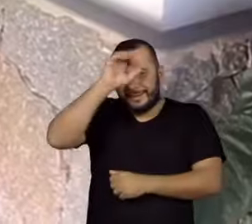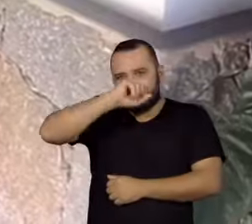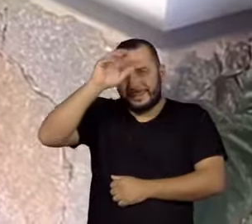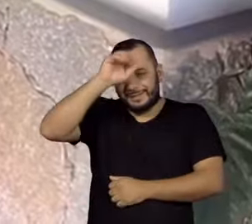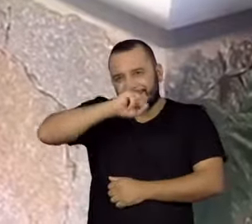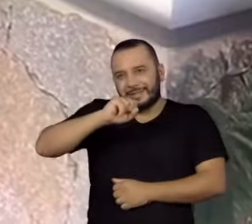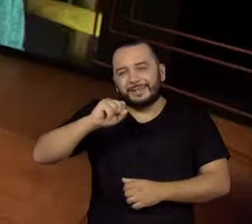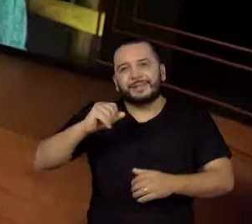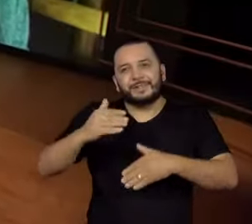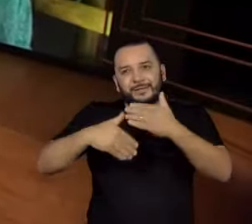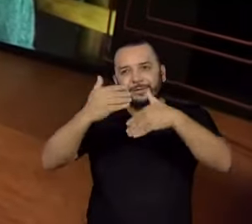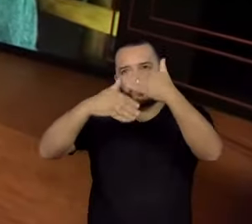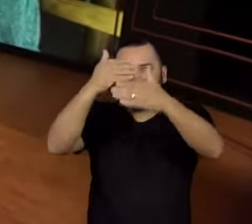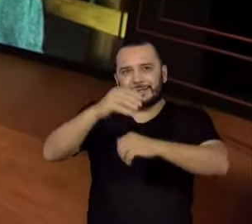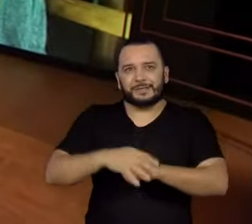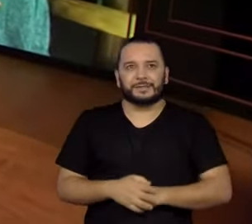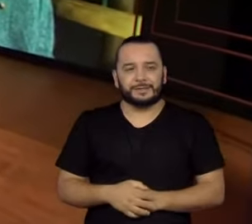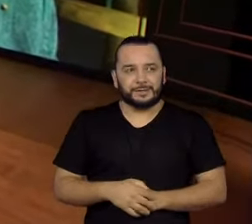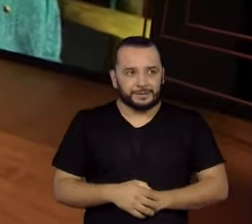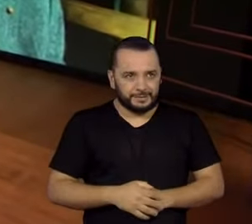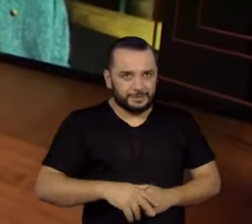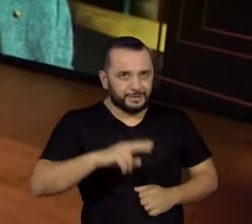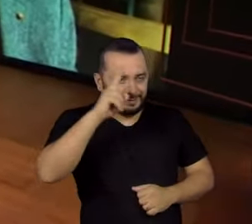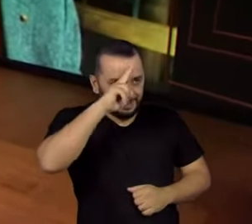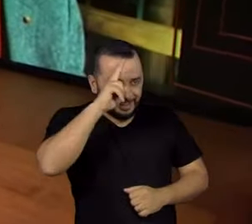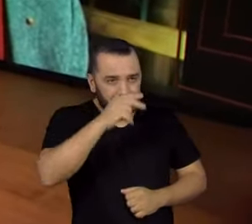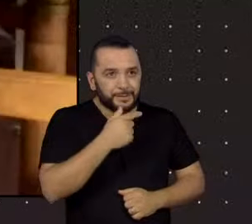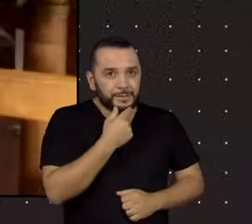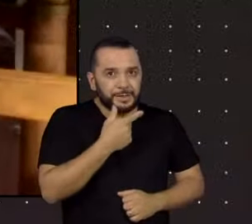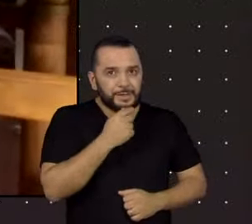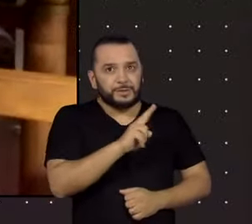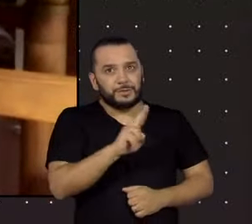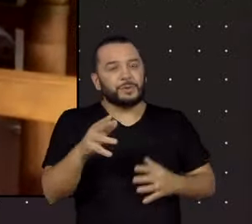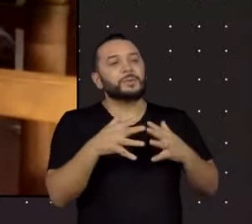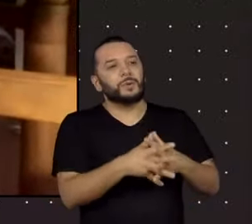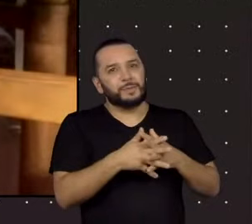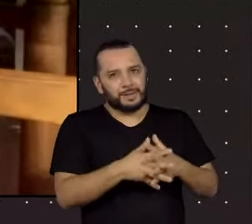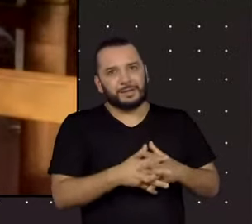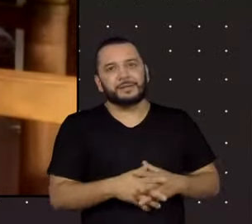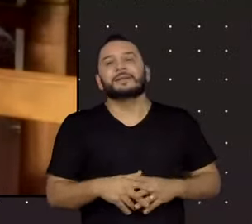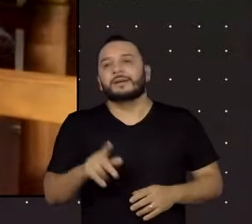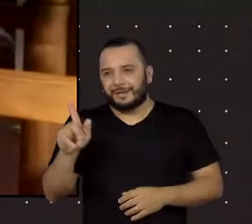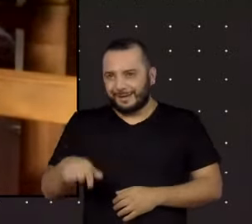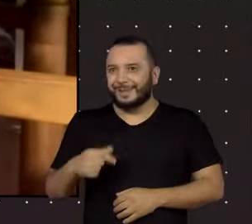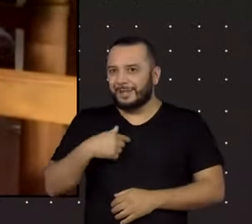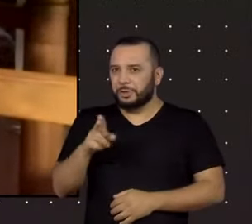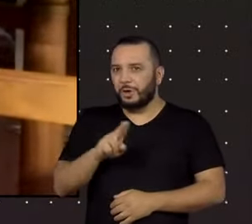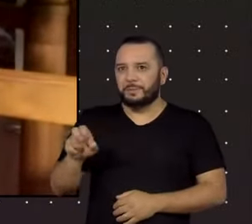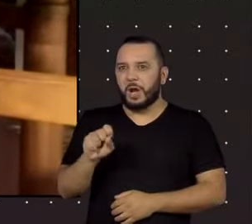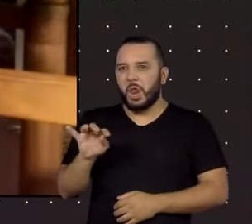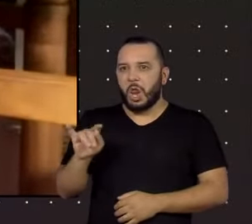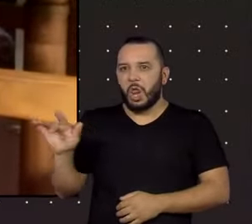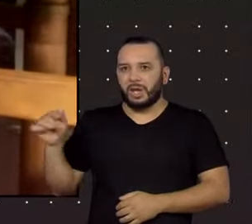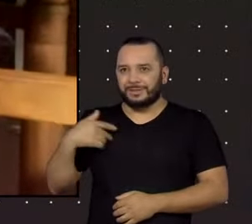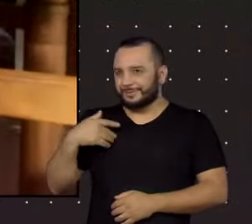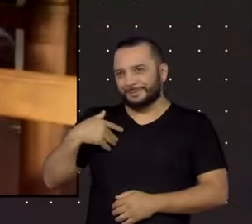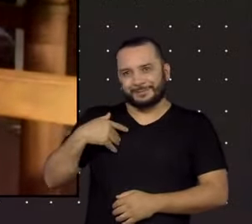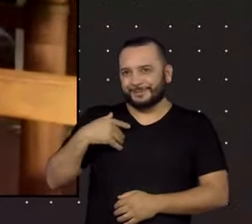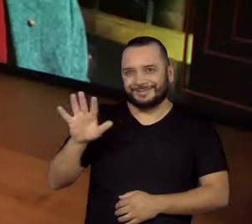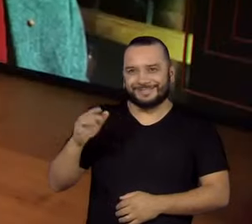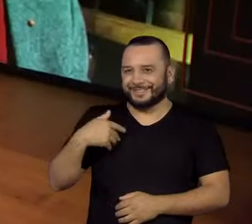e evoluir. É aquele garoto de nome complicado, né? Esse era os Krautrossovs que a gente não conhecia e se